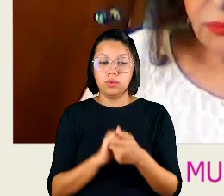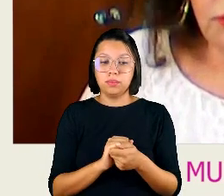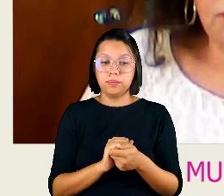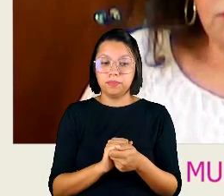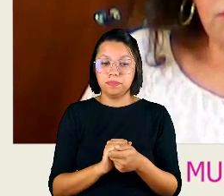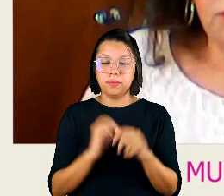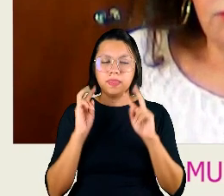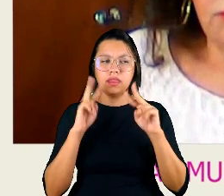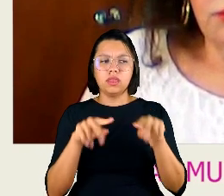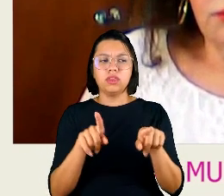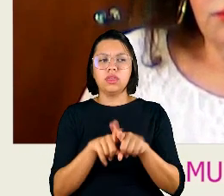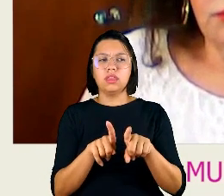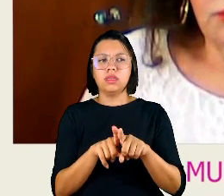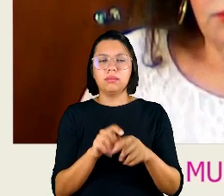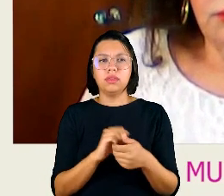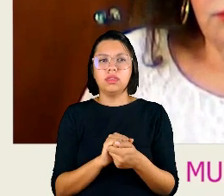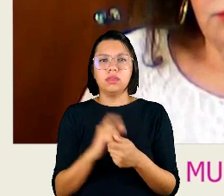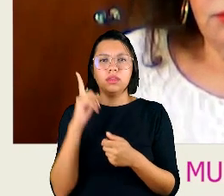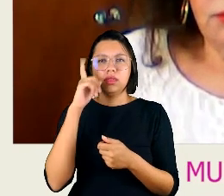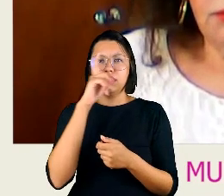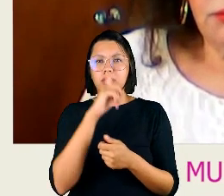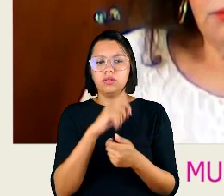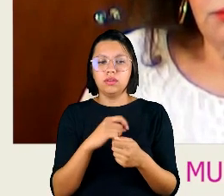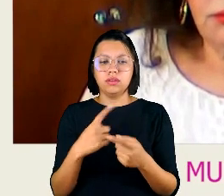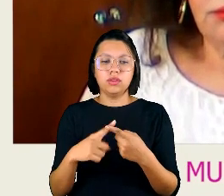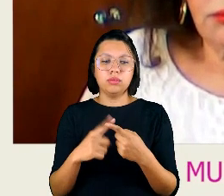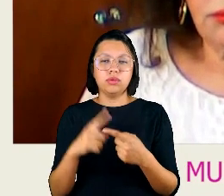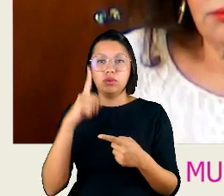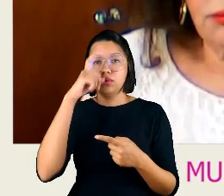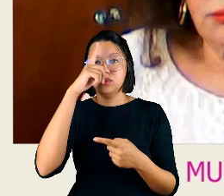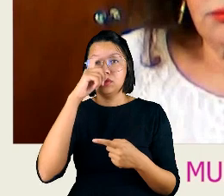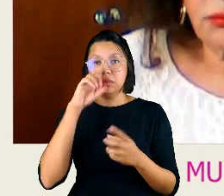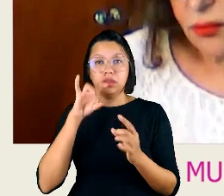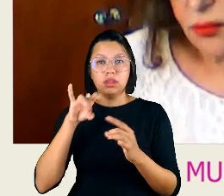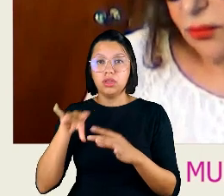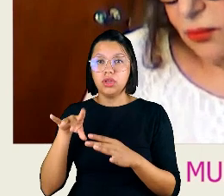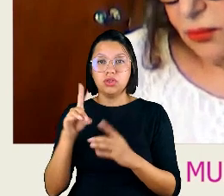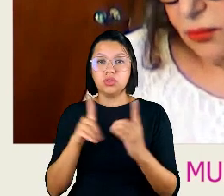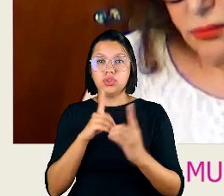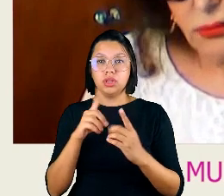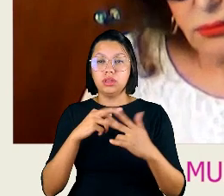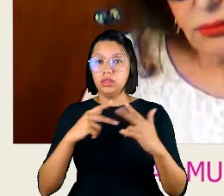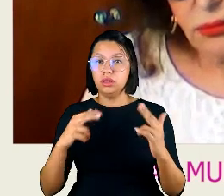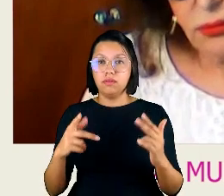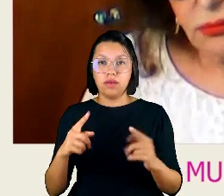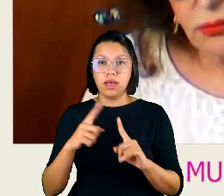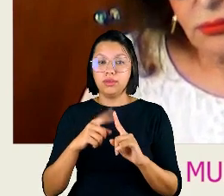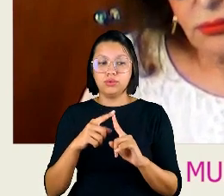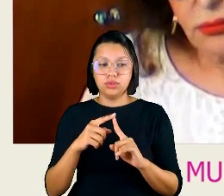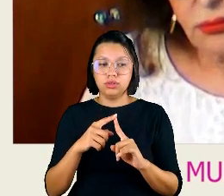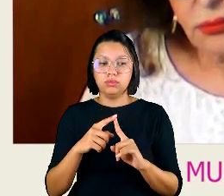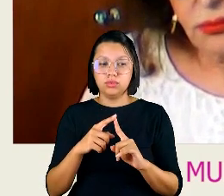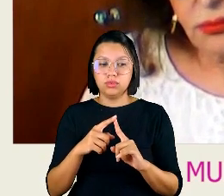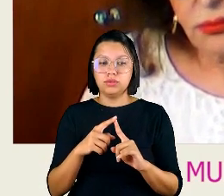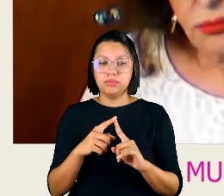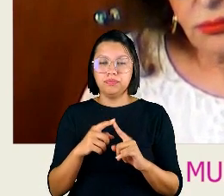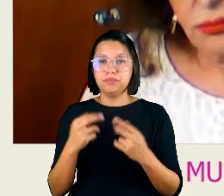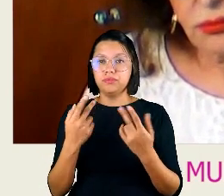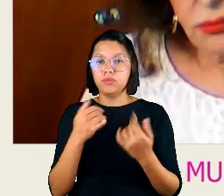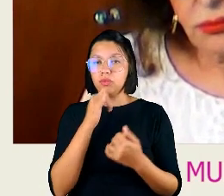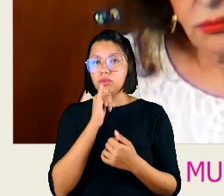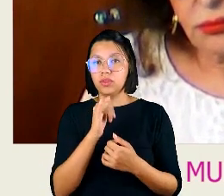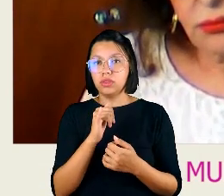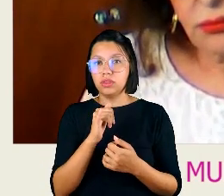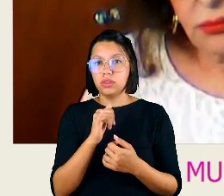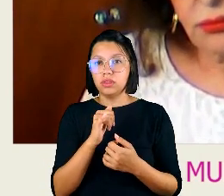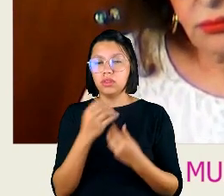para dificuldade, porque os hospitais deixaram de atender várias demandas também, né? Por exemplo, o que vai acontecer com as